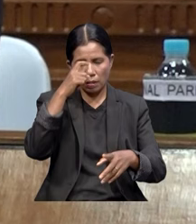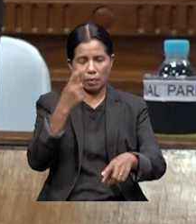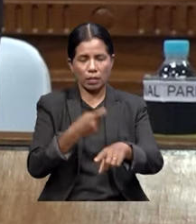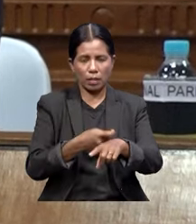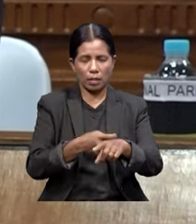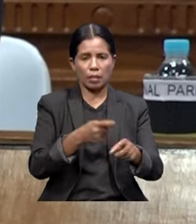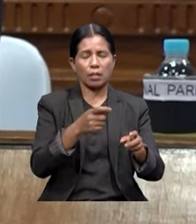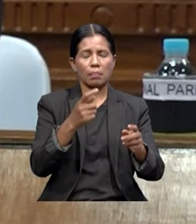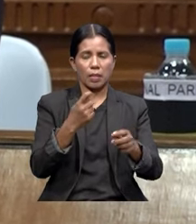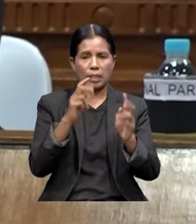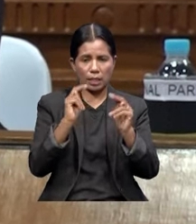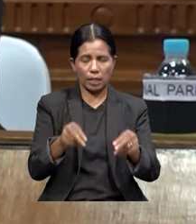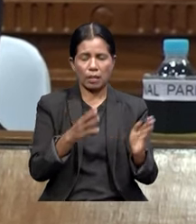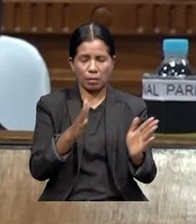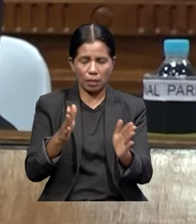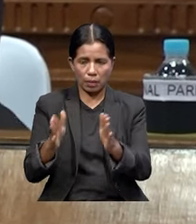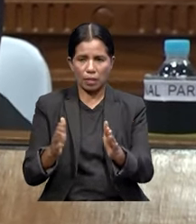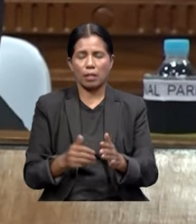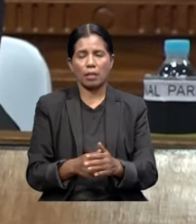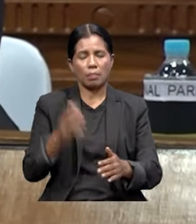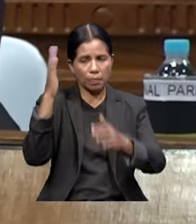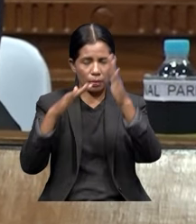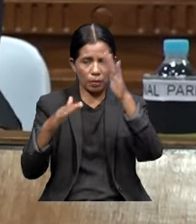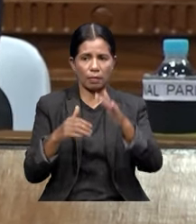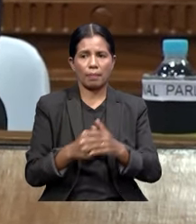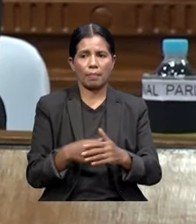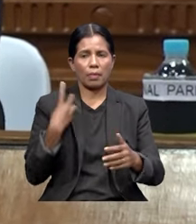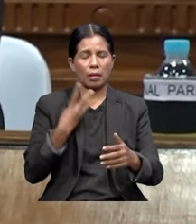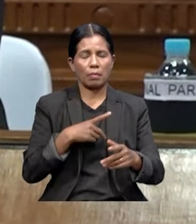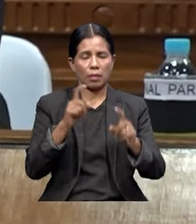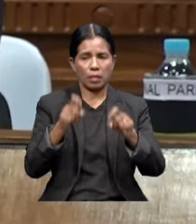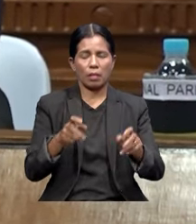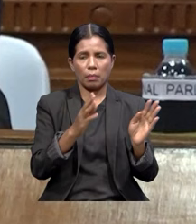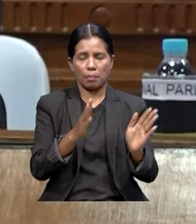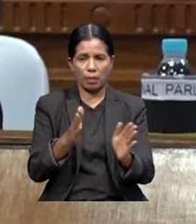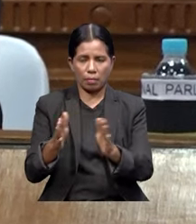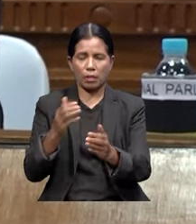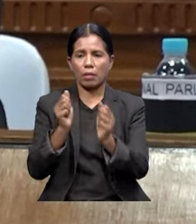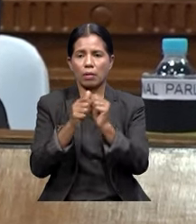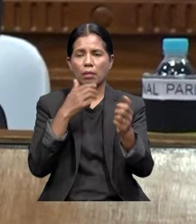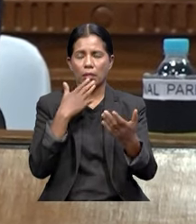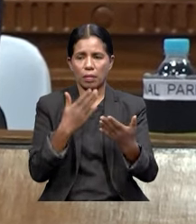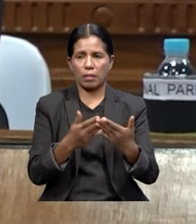preparar problema a me tenho que preparar de dia